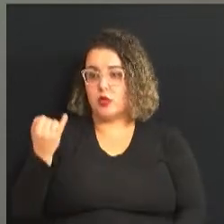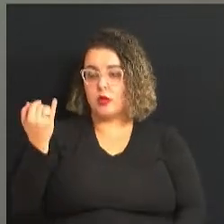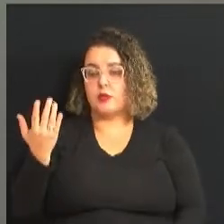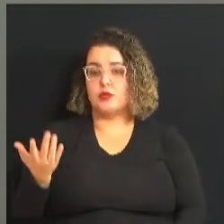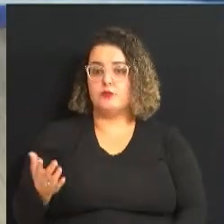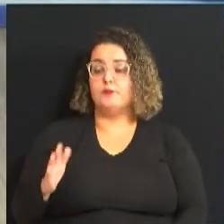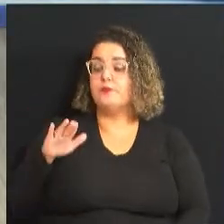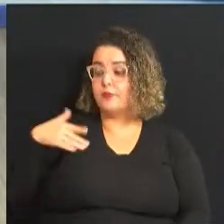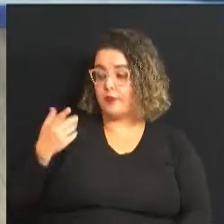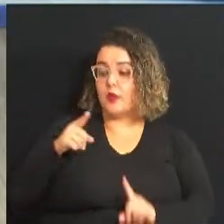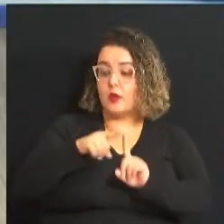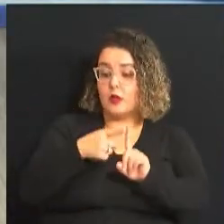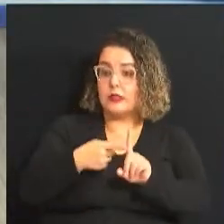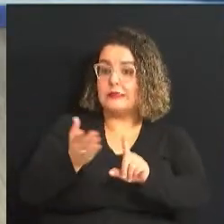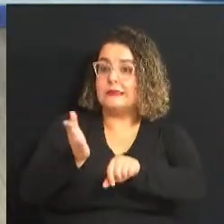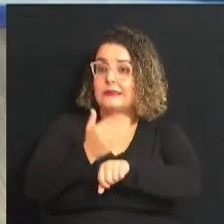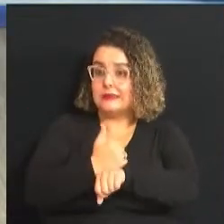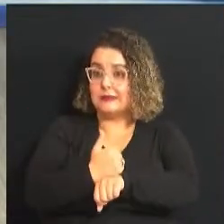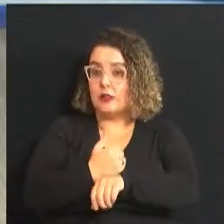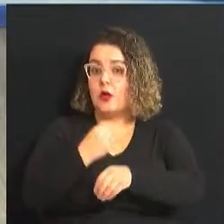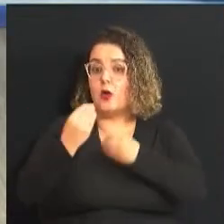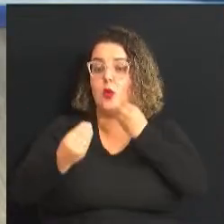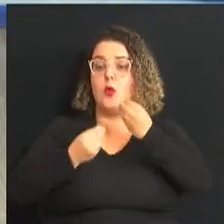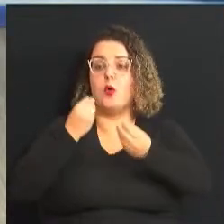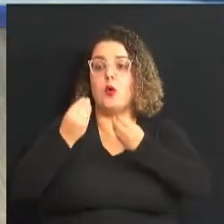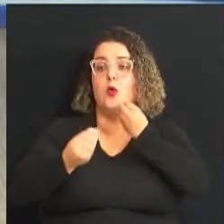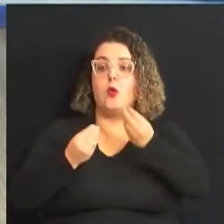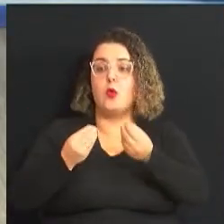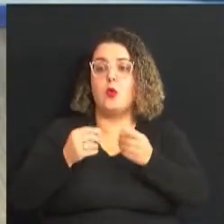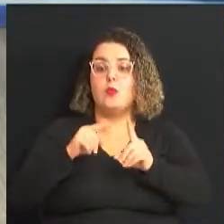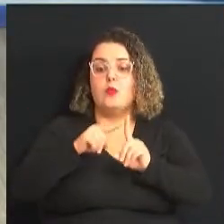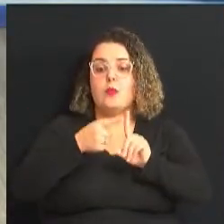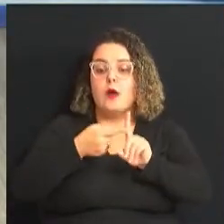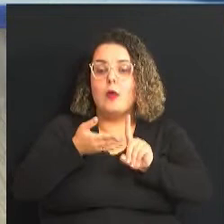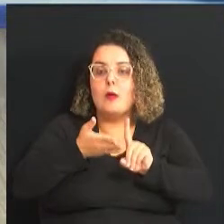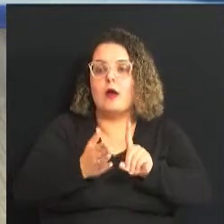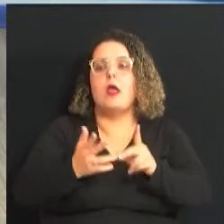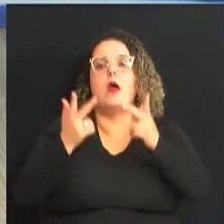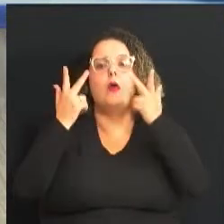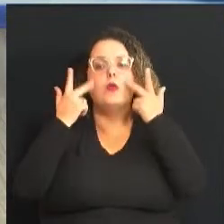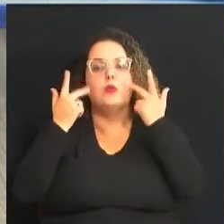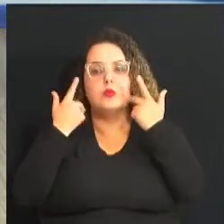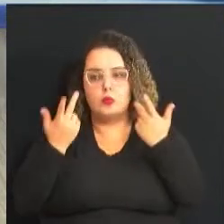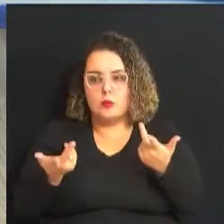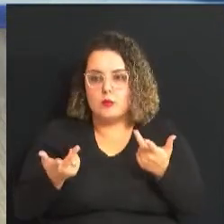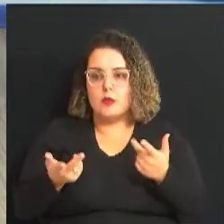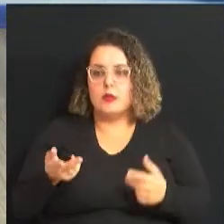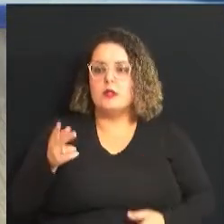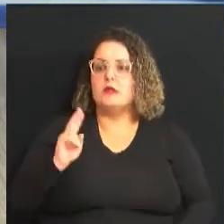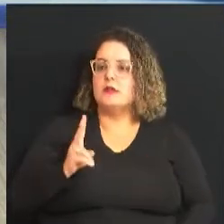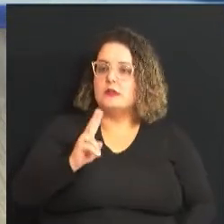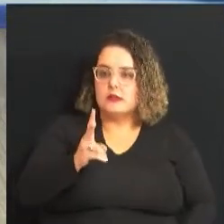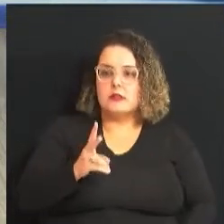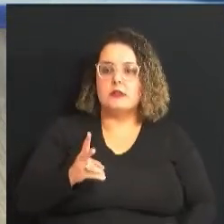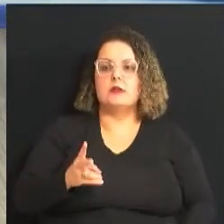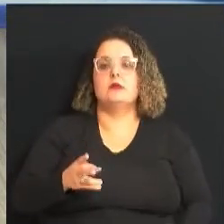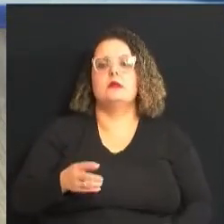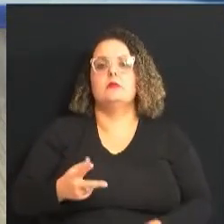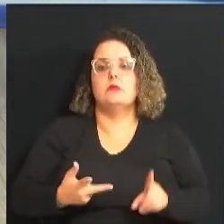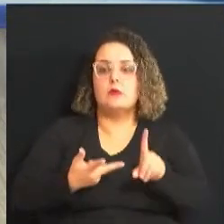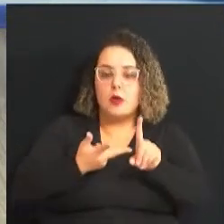gravidez precoce. Como que é o parto? Pode ser normal? Sempre vai ter que ser recomendado uma